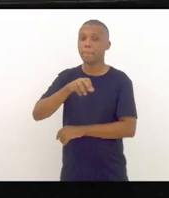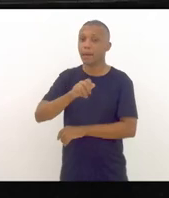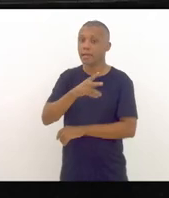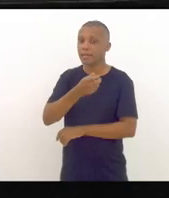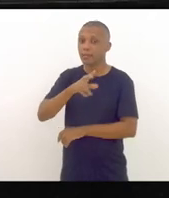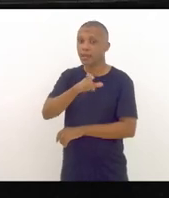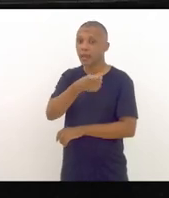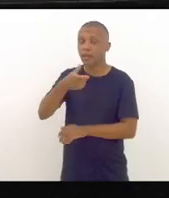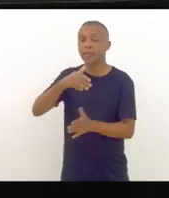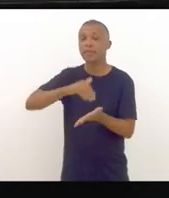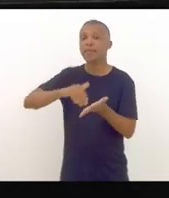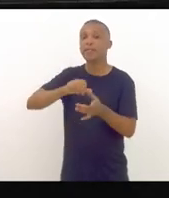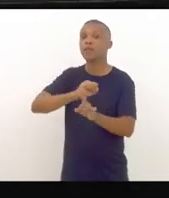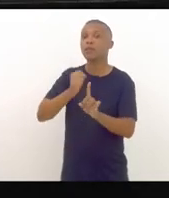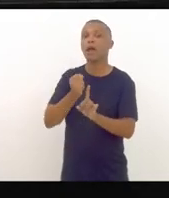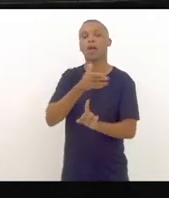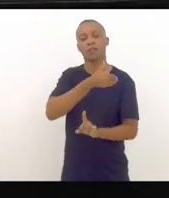estado,